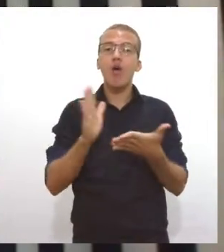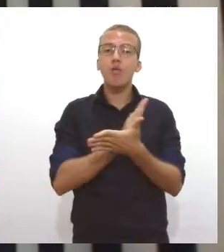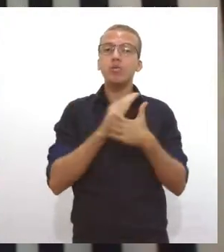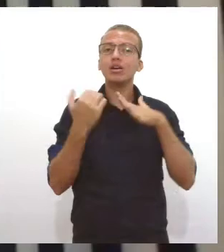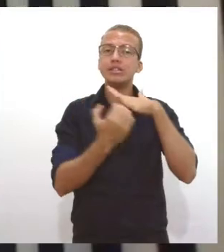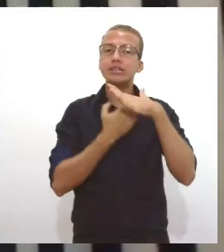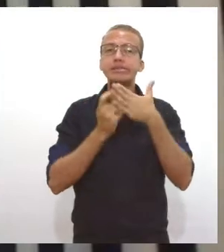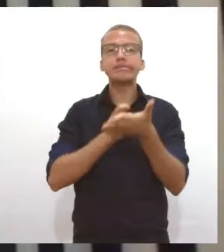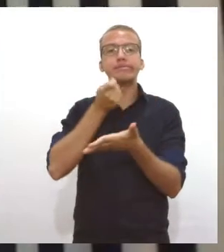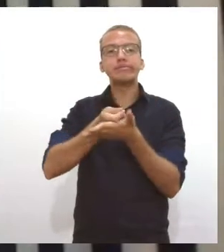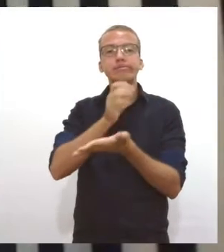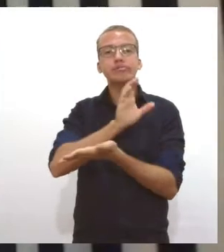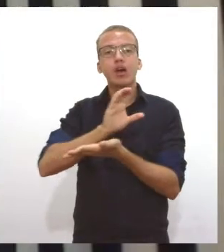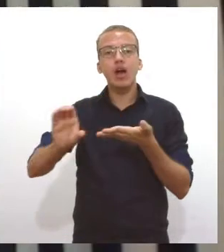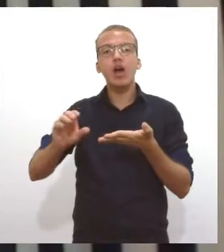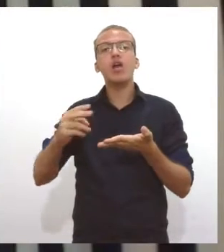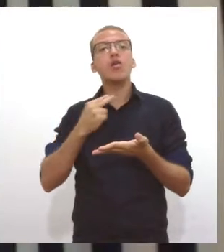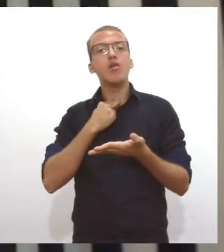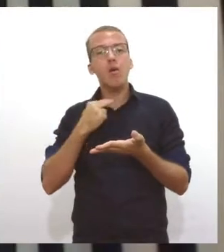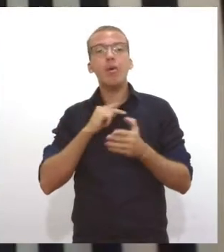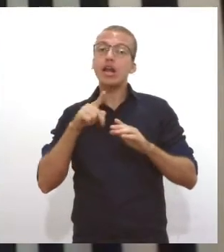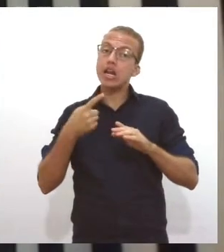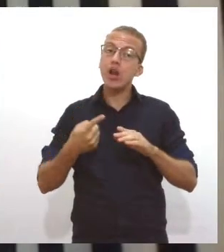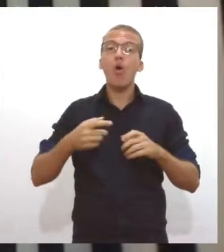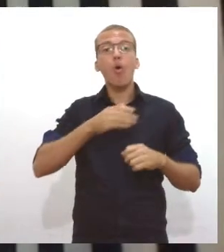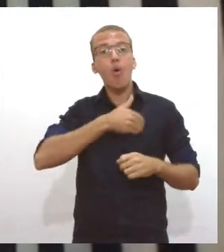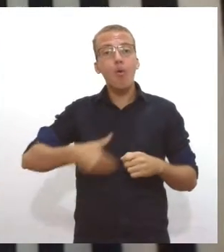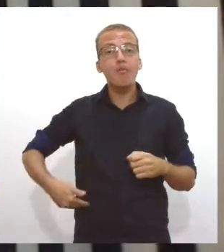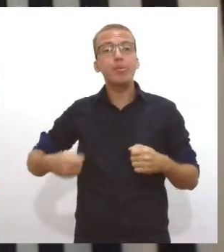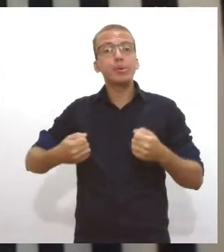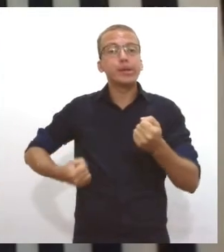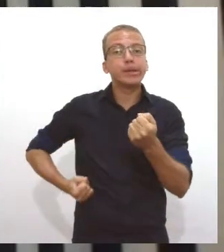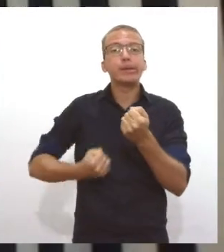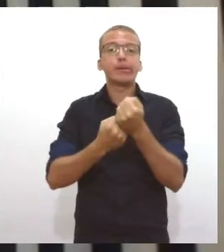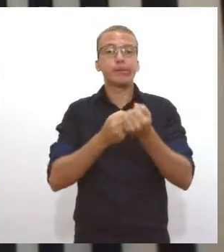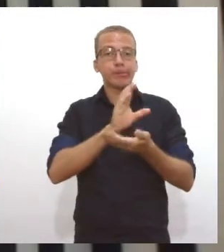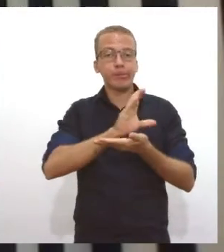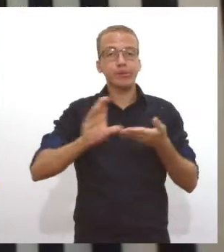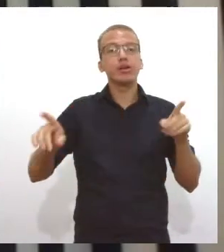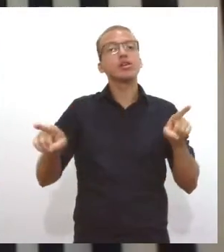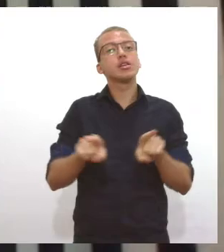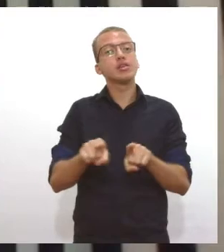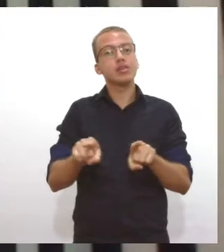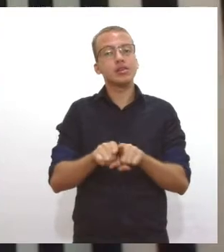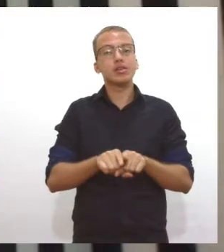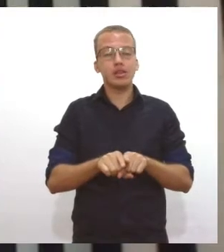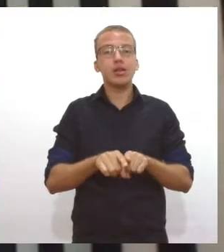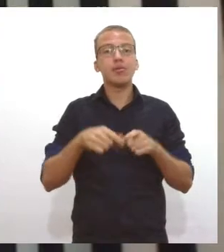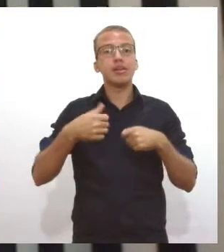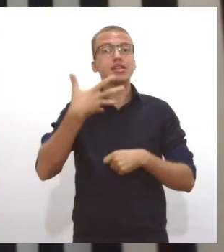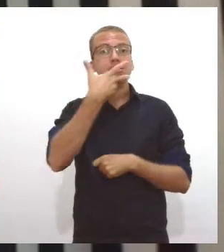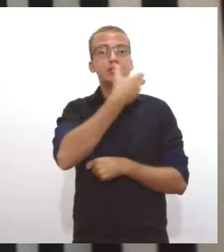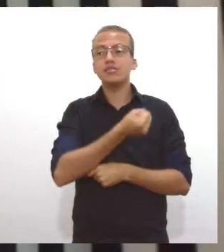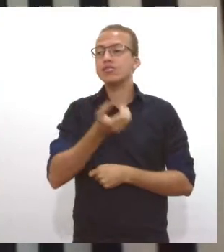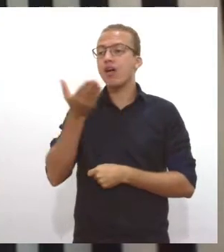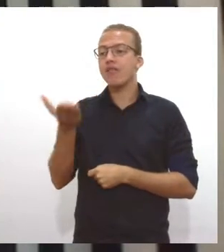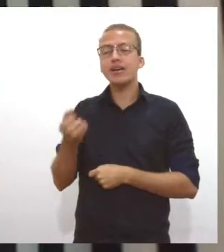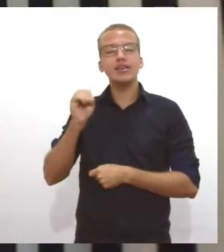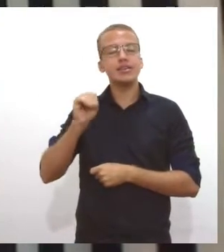salário das empregadas gestantes esqueci salva-vidas e quando você salva a vida de uma grávida